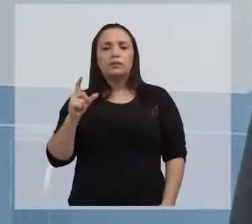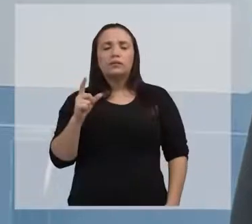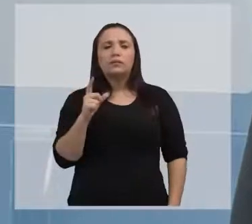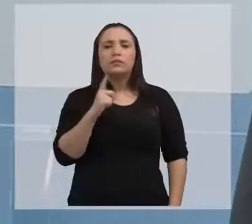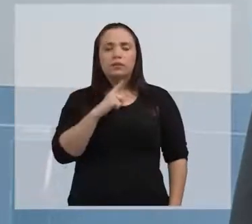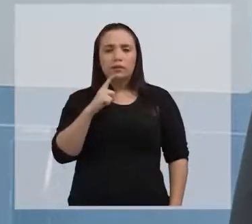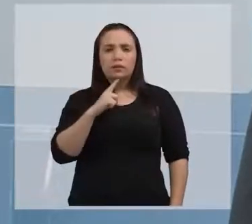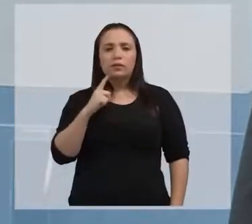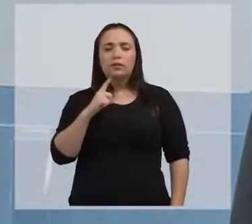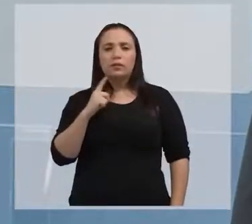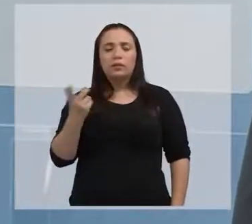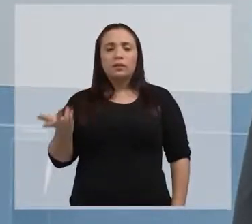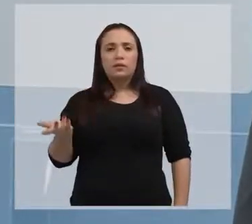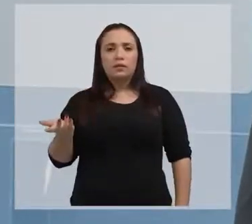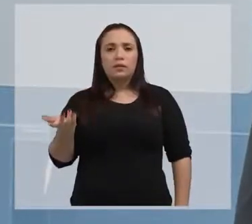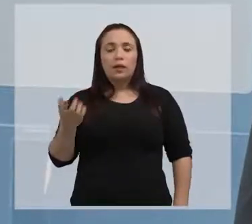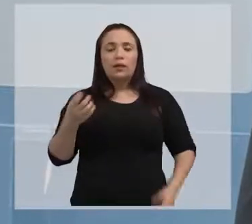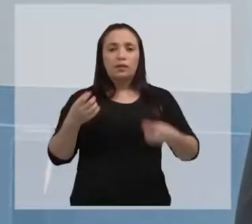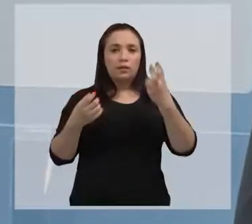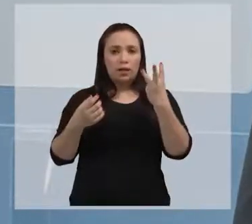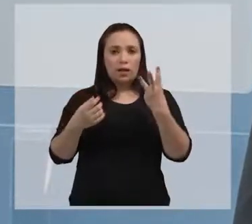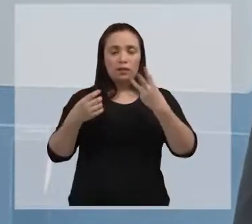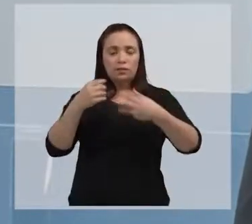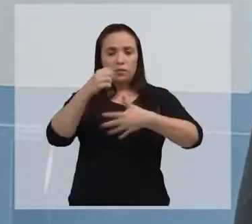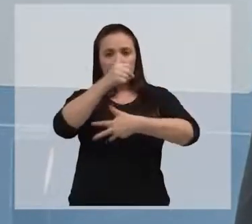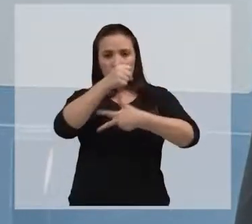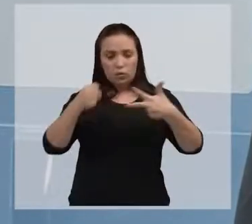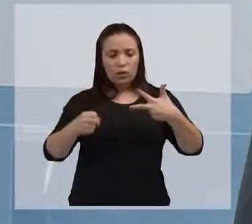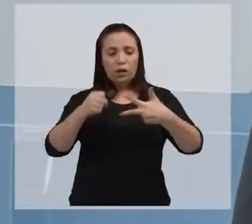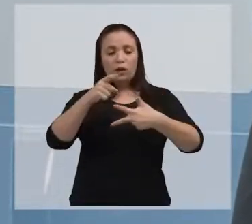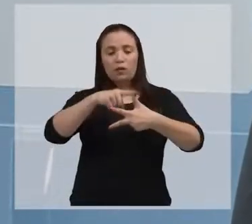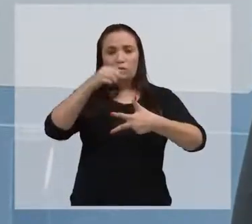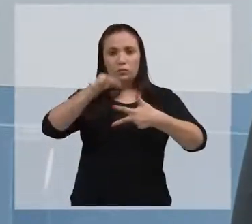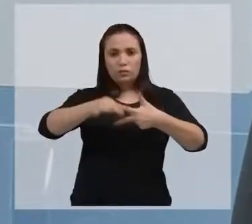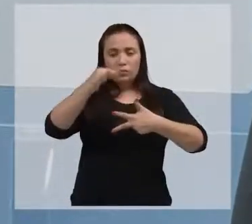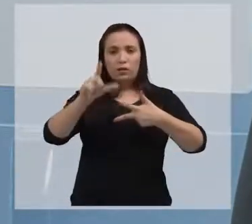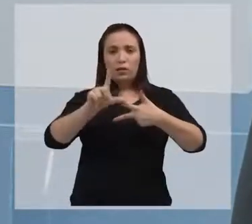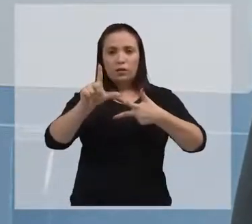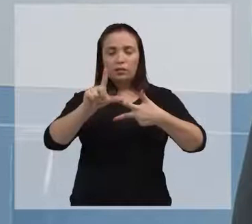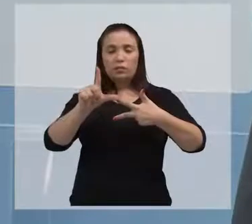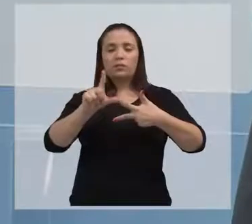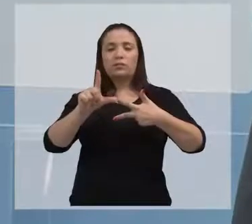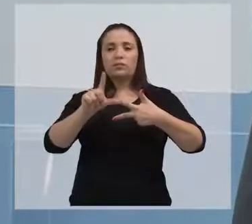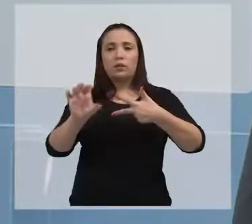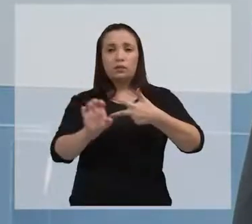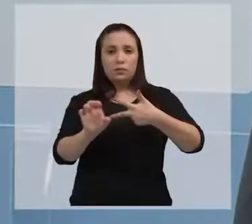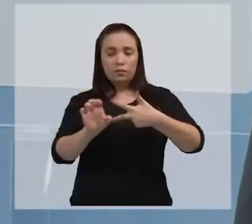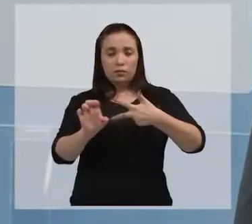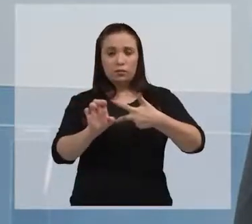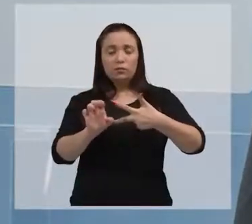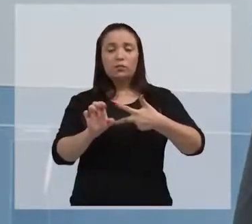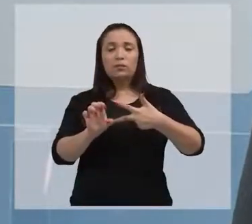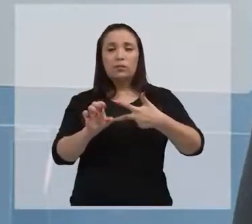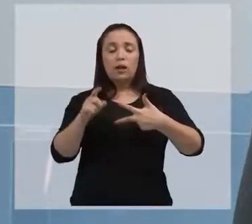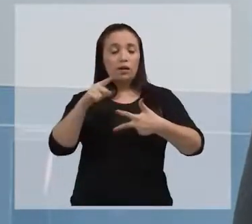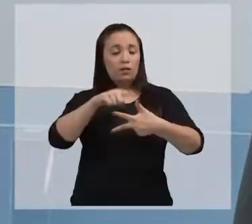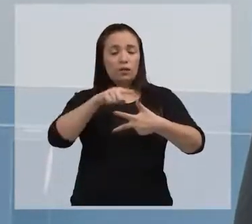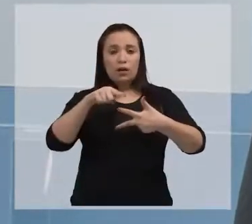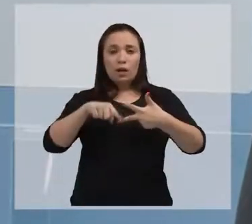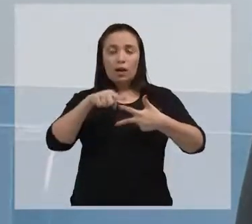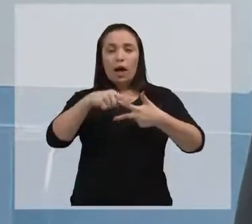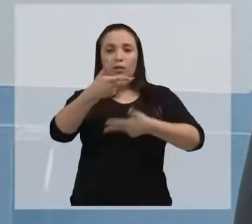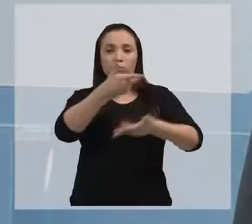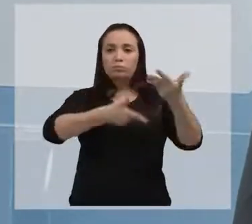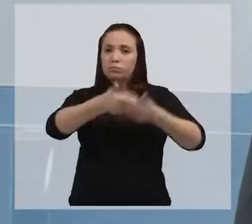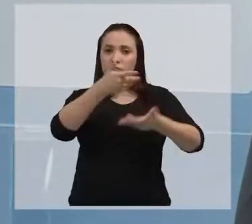Pensada por Montesquieu, que são os 3 poderes, legislativo, judiciário e executivo, independentes e harmônicos, só